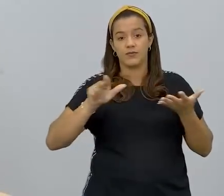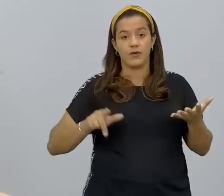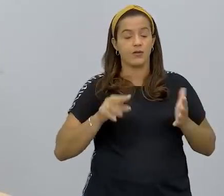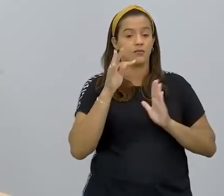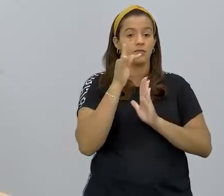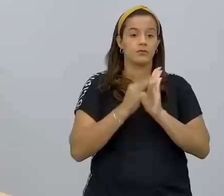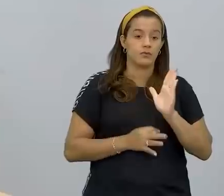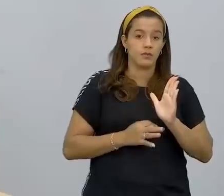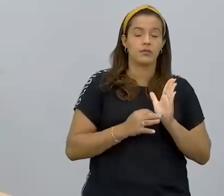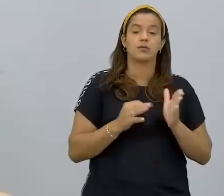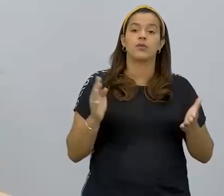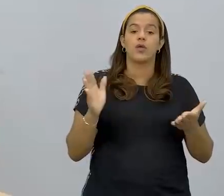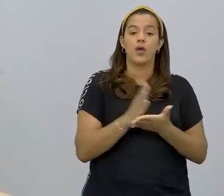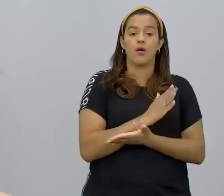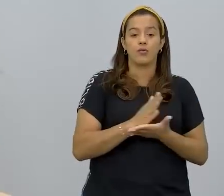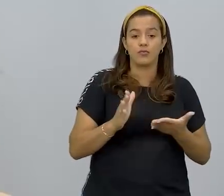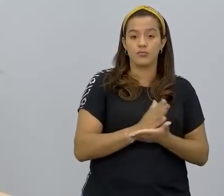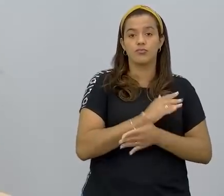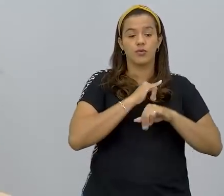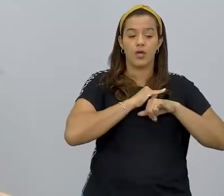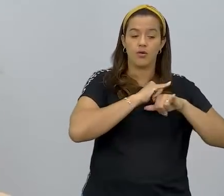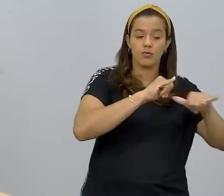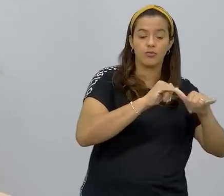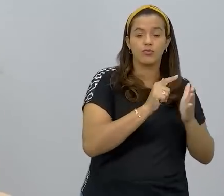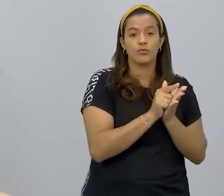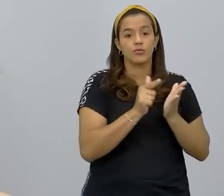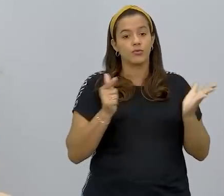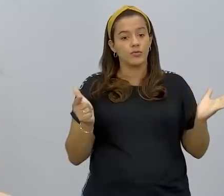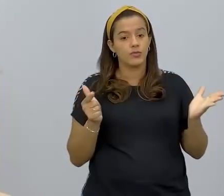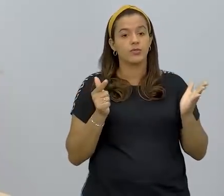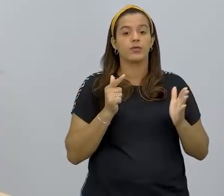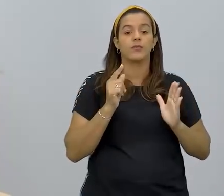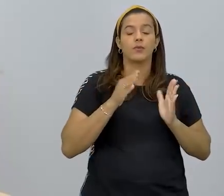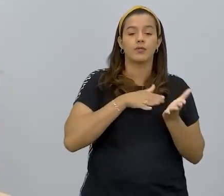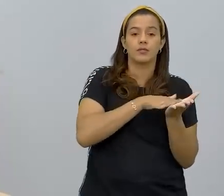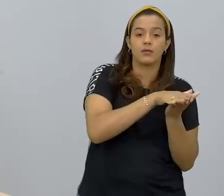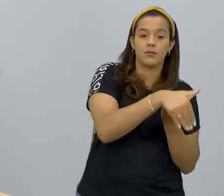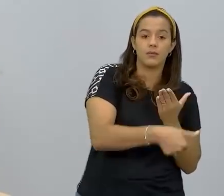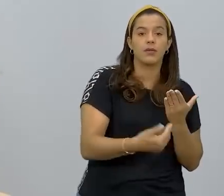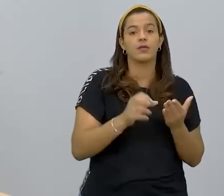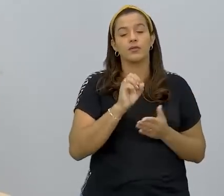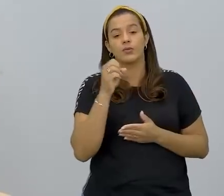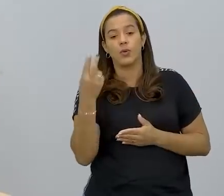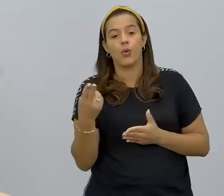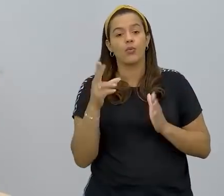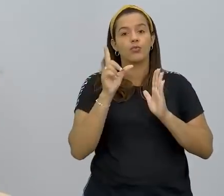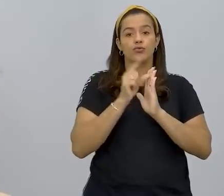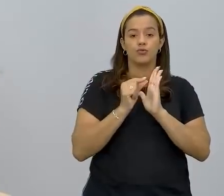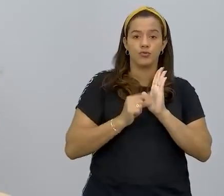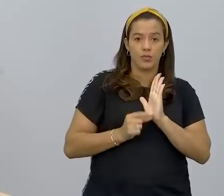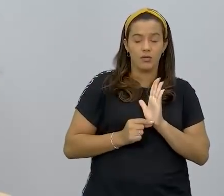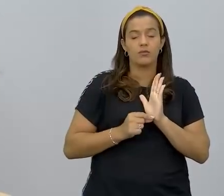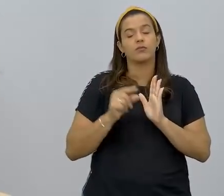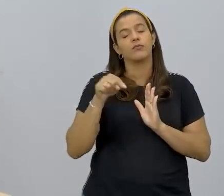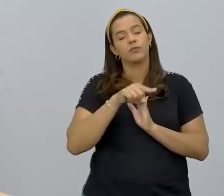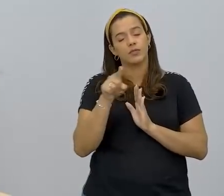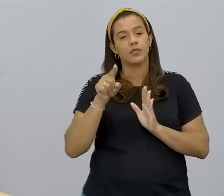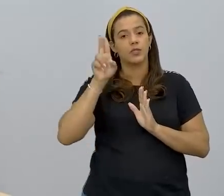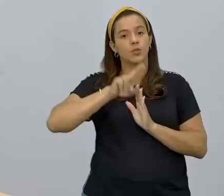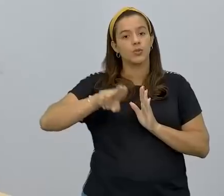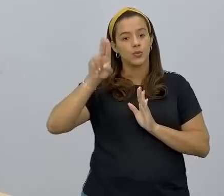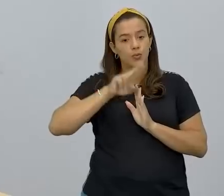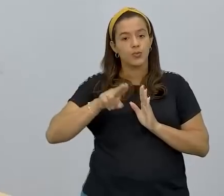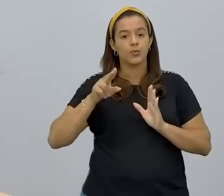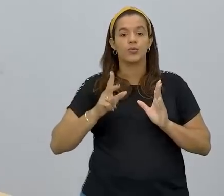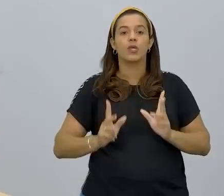textos. Um deles é a notícia de jornal. Ela pode ser o jornal impresso ou mesmo digital, mas a gente utiliza recortes para